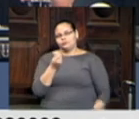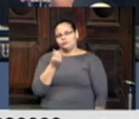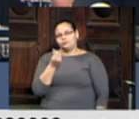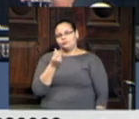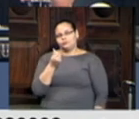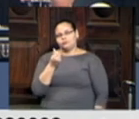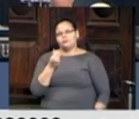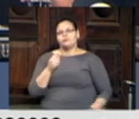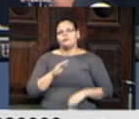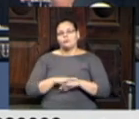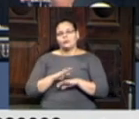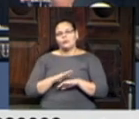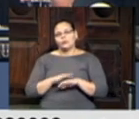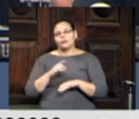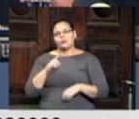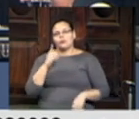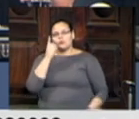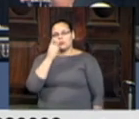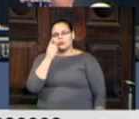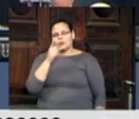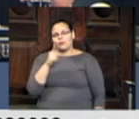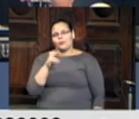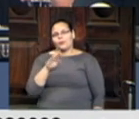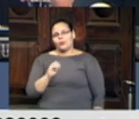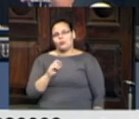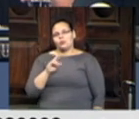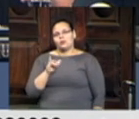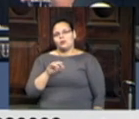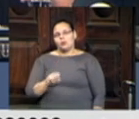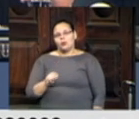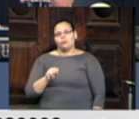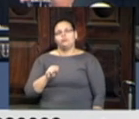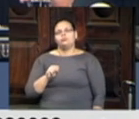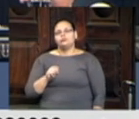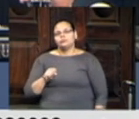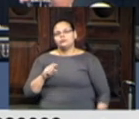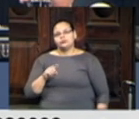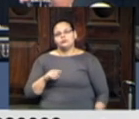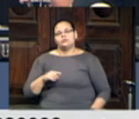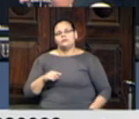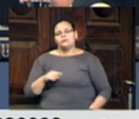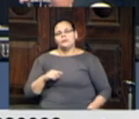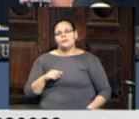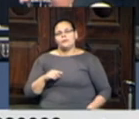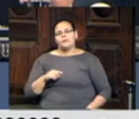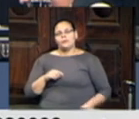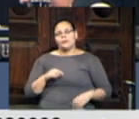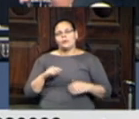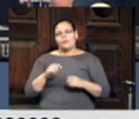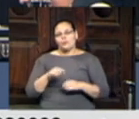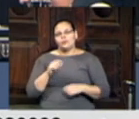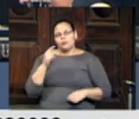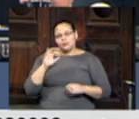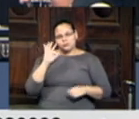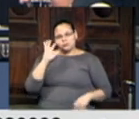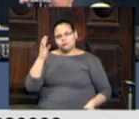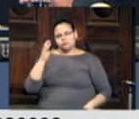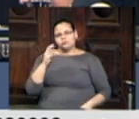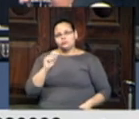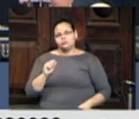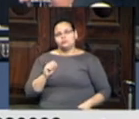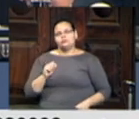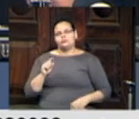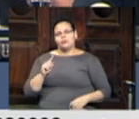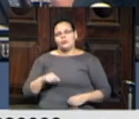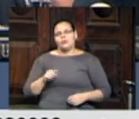225/2016, de autoria do deputado Paulo Ramos, que requer a sessão do plenário Barbosa Lima Sobrinho para a realização de sessão